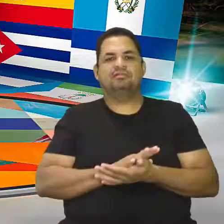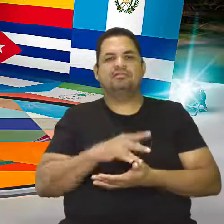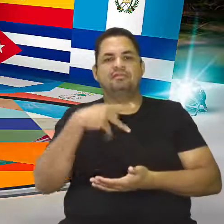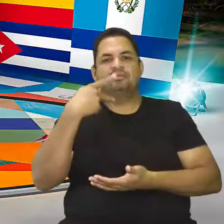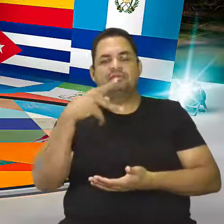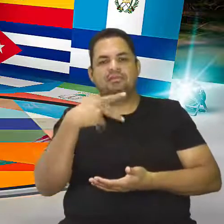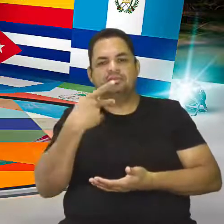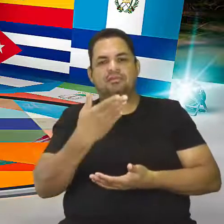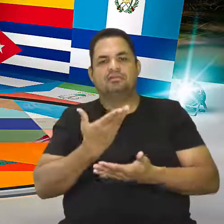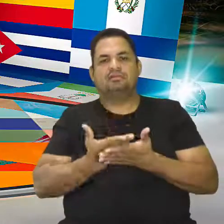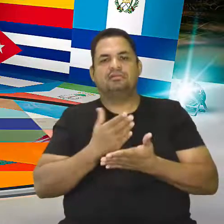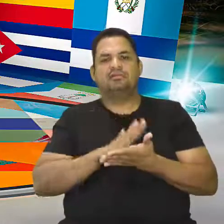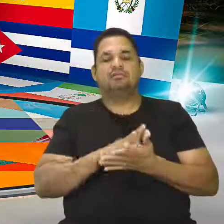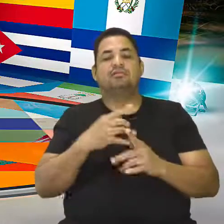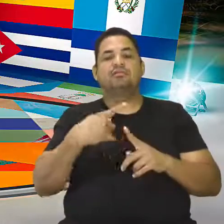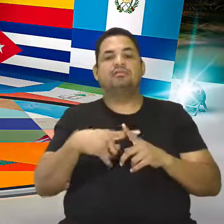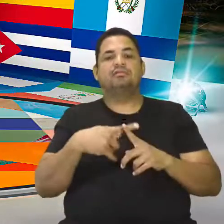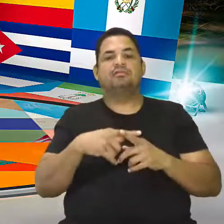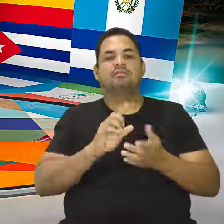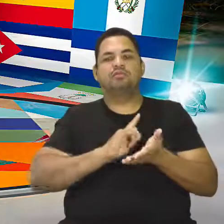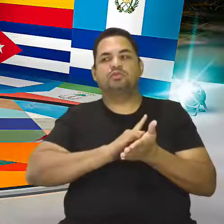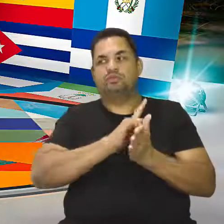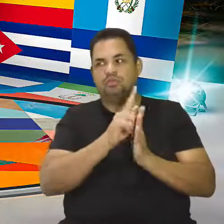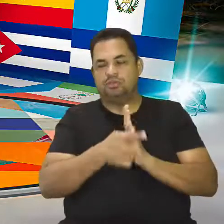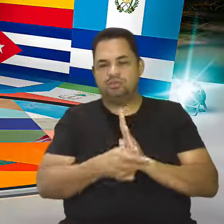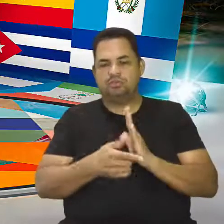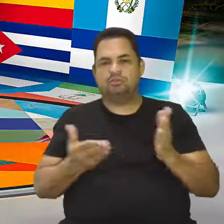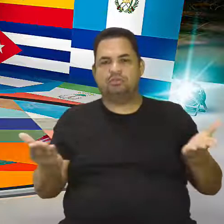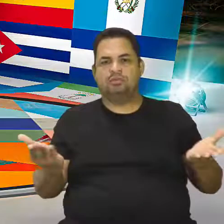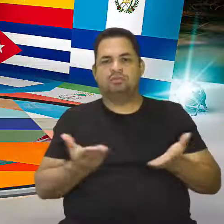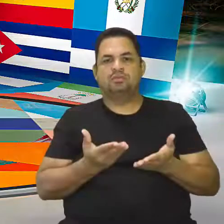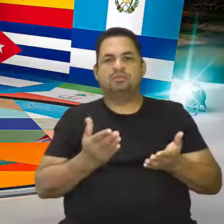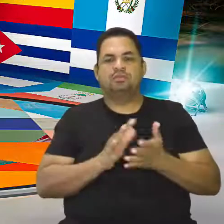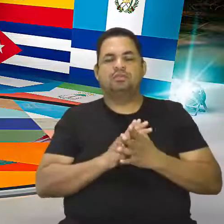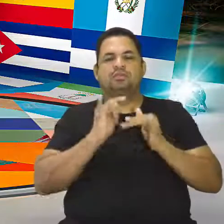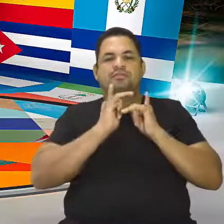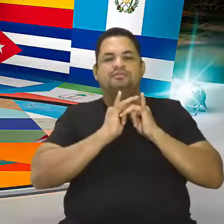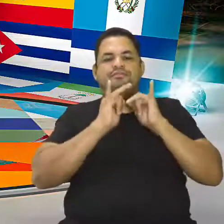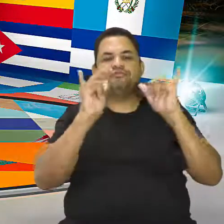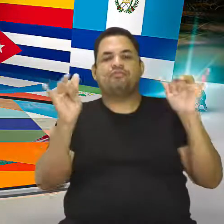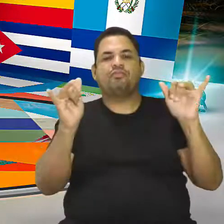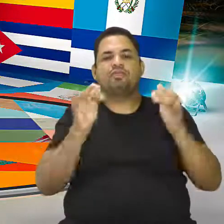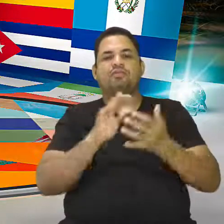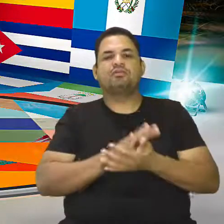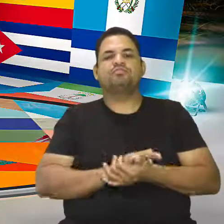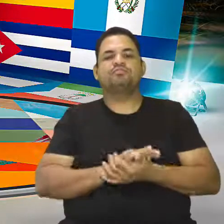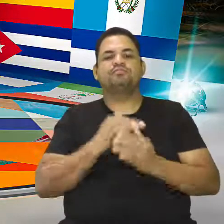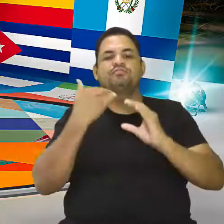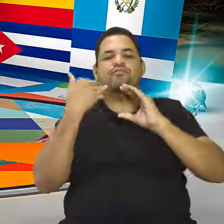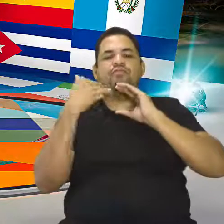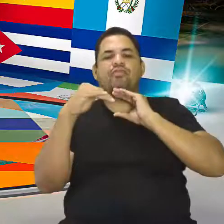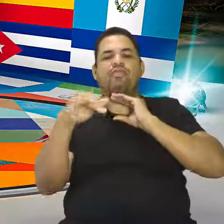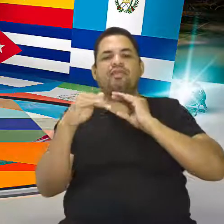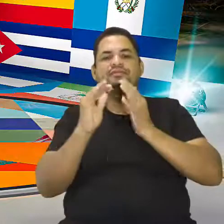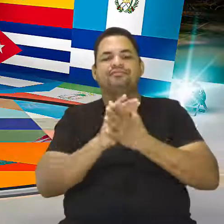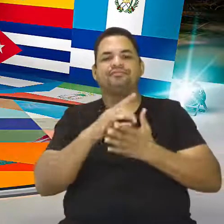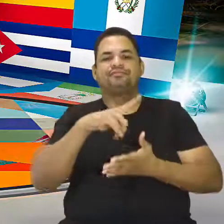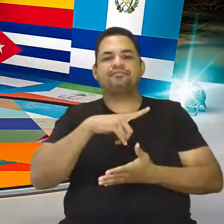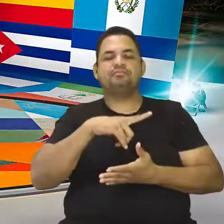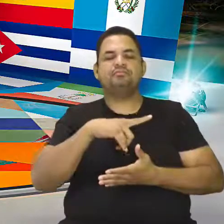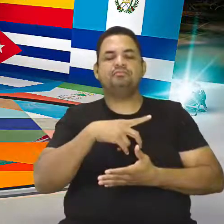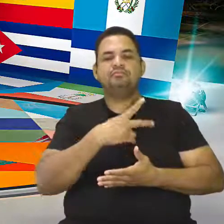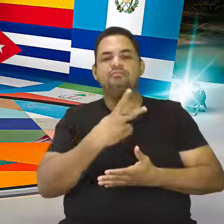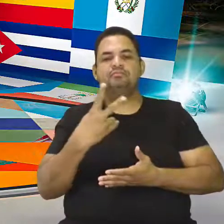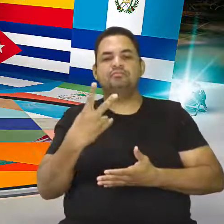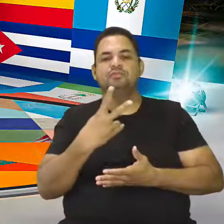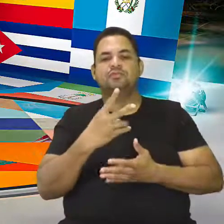de tradução de novo, porque o gênero de hoje, que é notícia e e-mail, são dois gêneros que estão